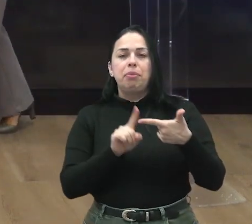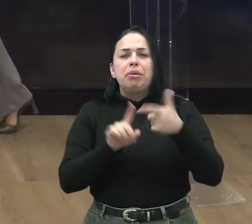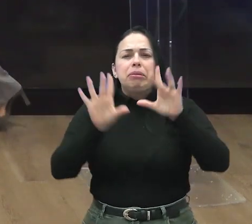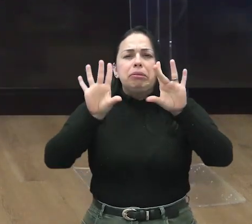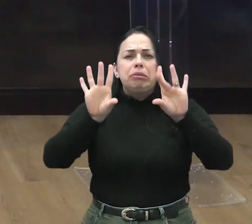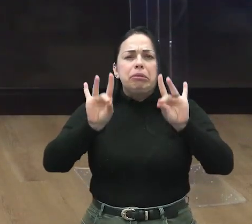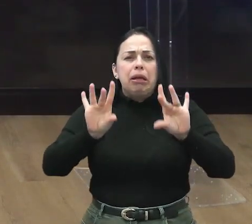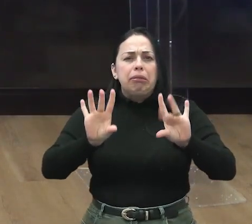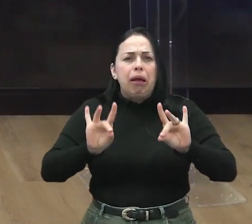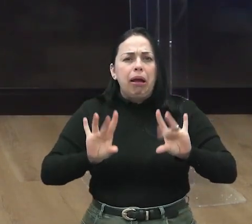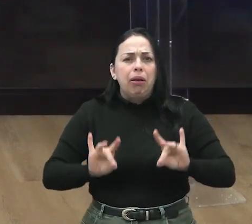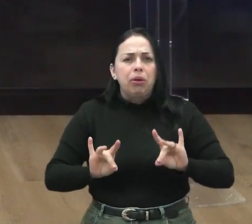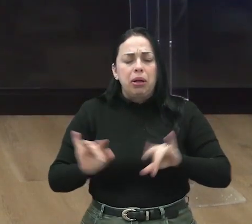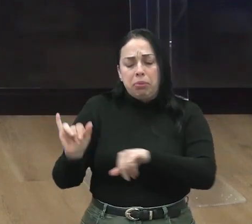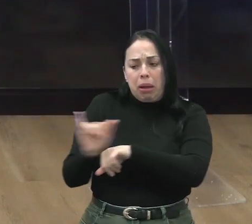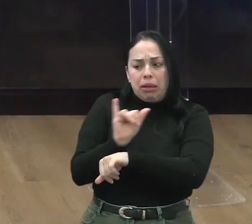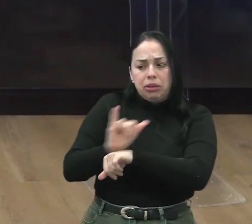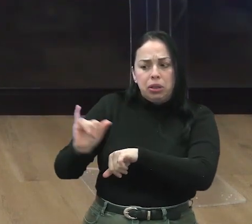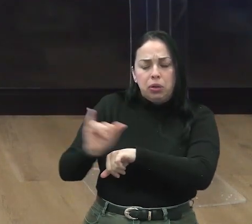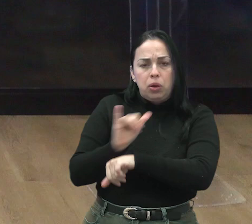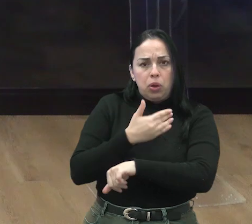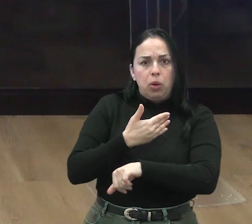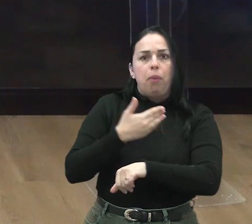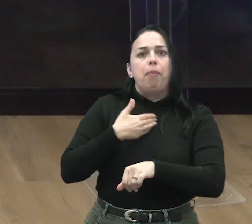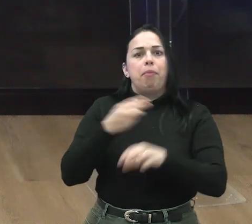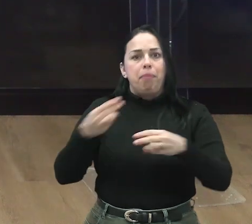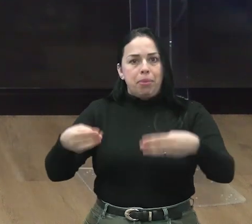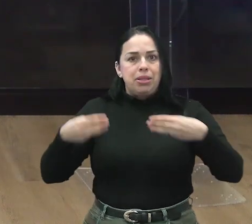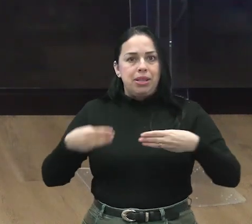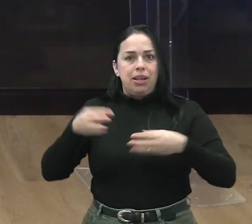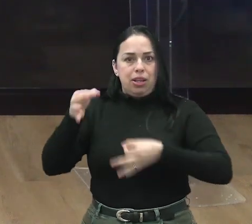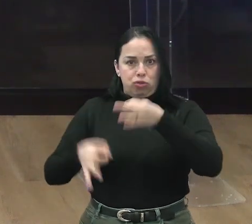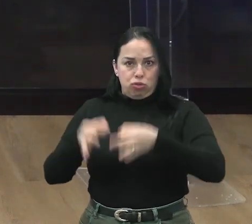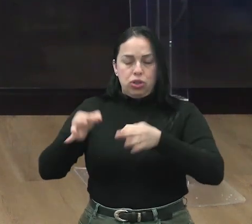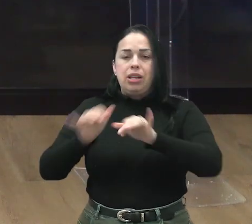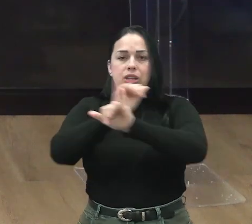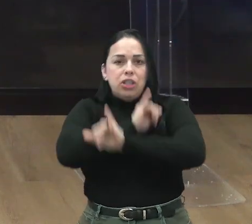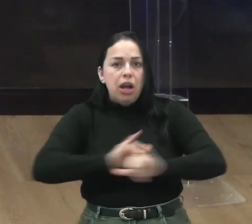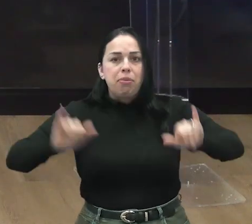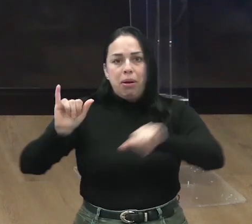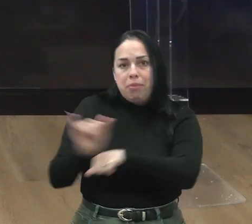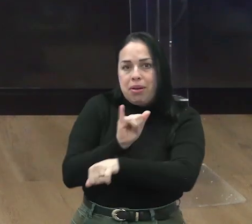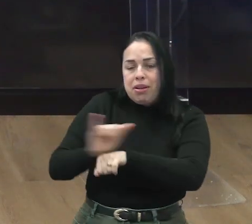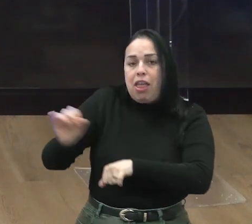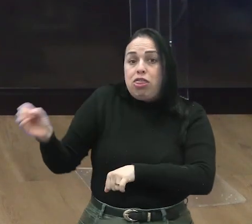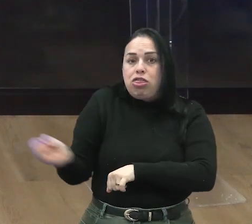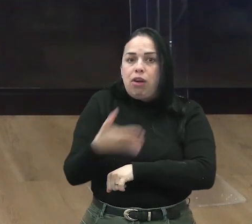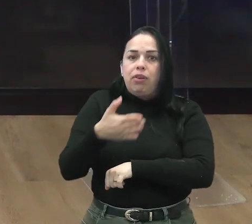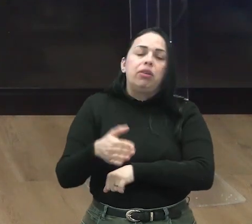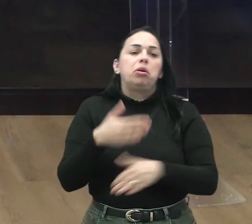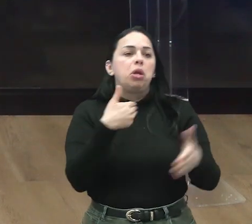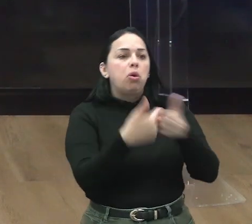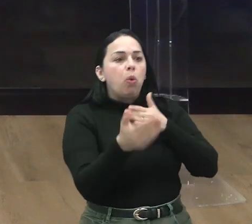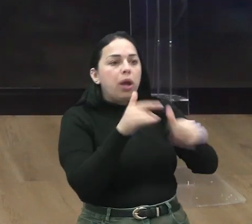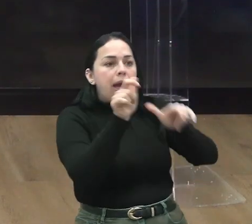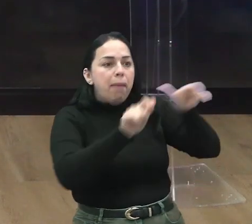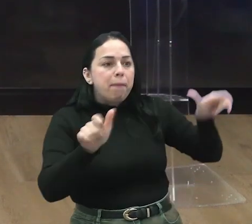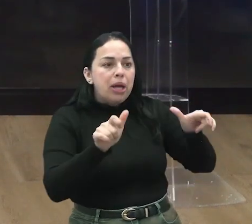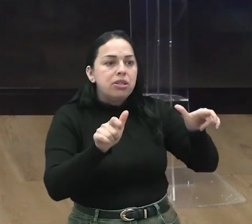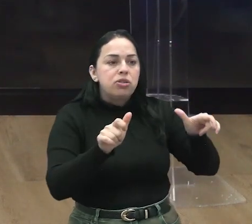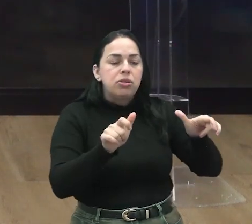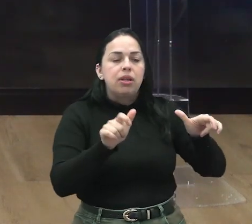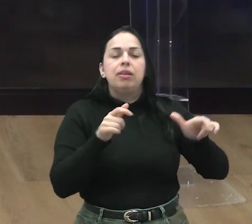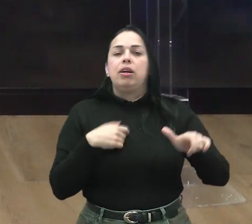os detalhes de uma nova ferramenta lançada pelo Ministério da Justiça e Segurança Pública, que vai permitir que qualquer